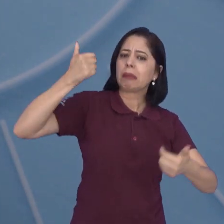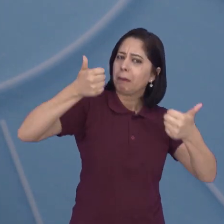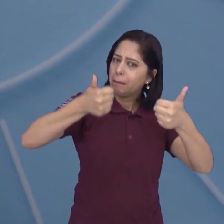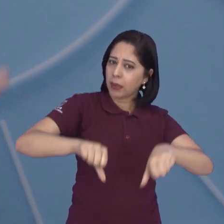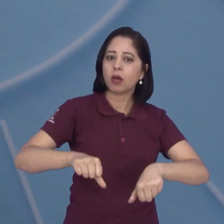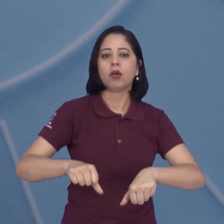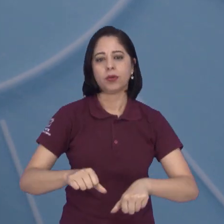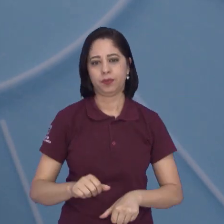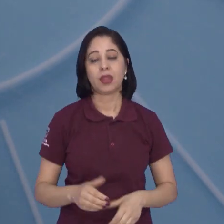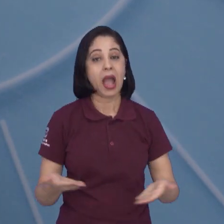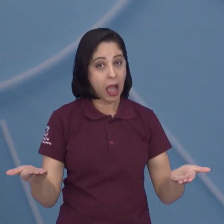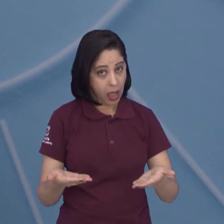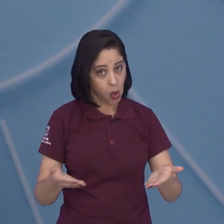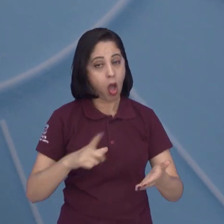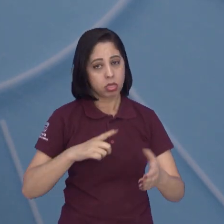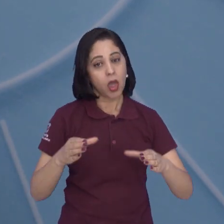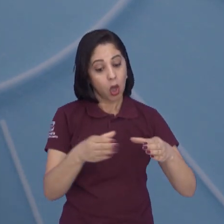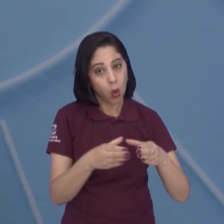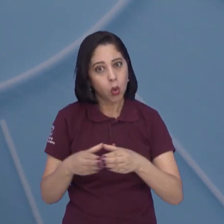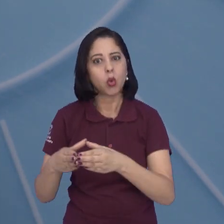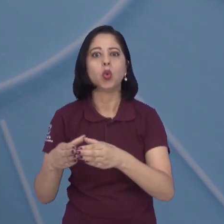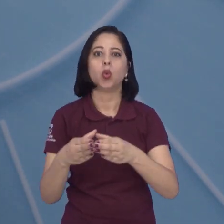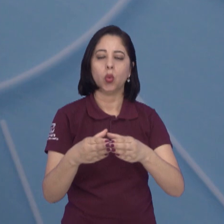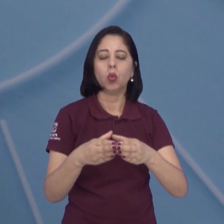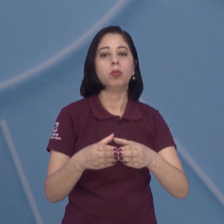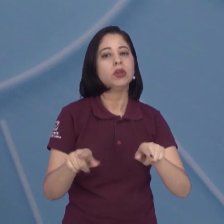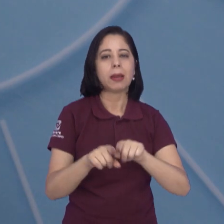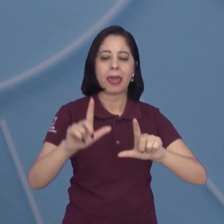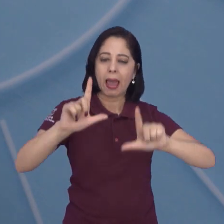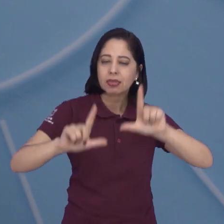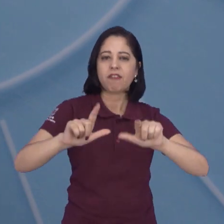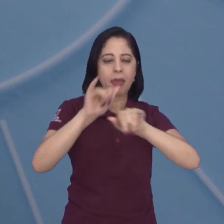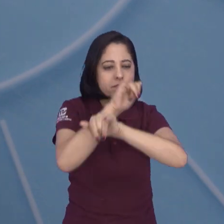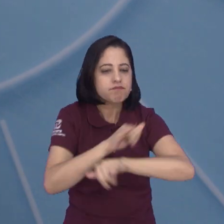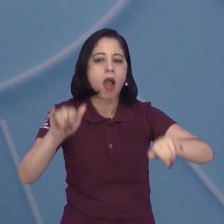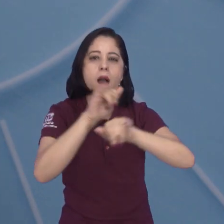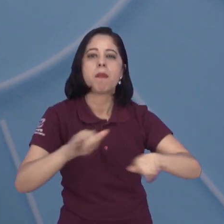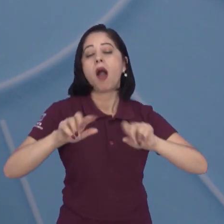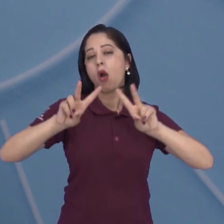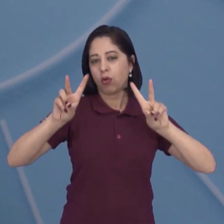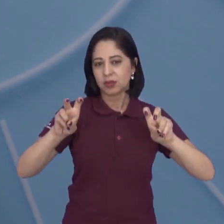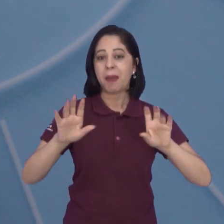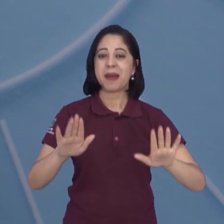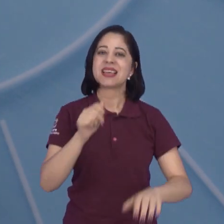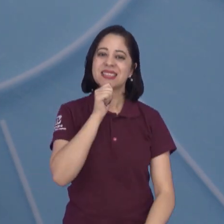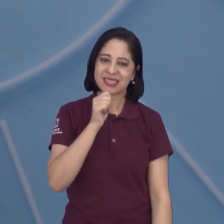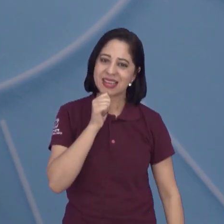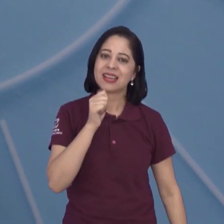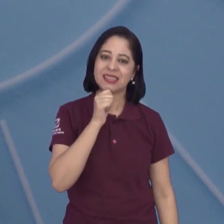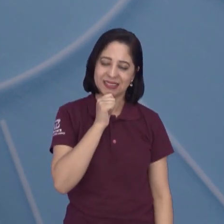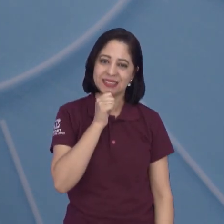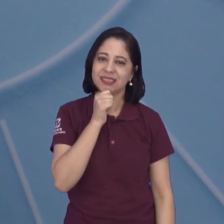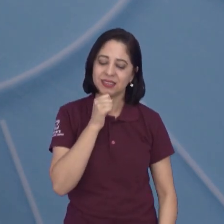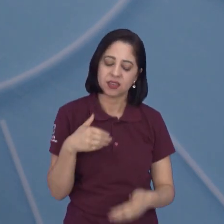ter muitos grupos atuando, a própria imprensa está falando mais desse assunto, que dá visibilidade ao tema, mas a gente ainda caminha